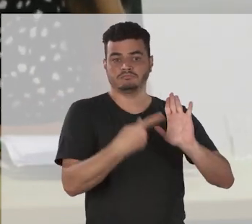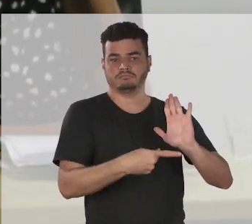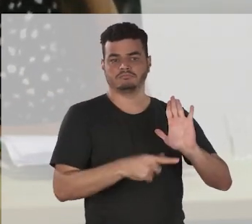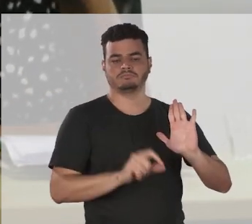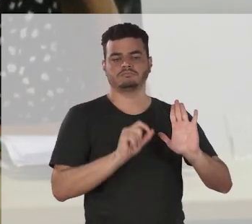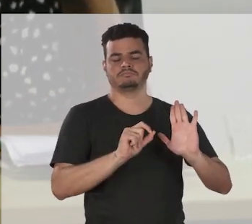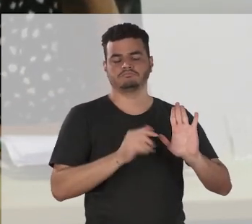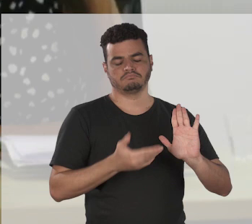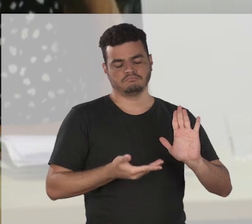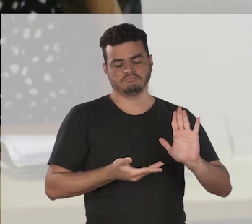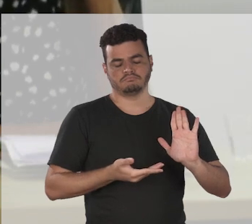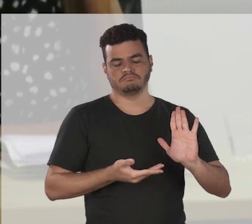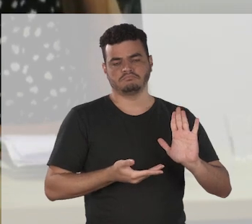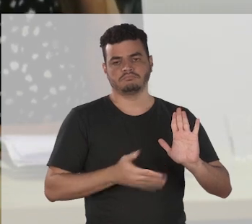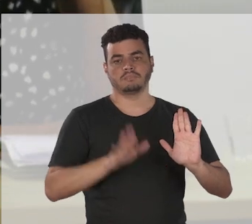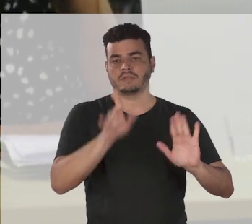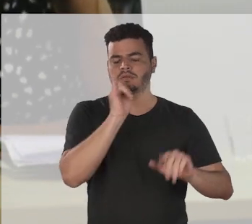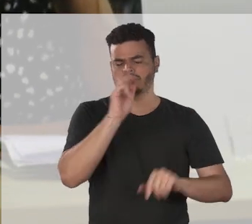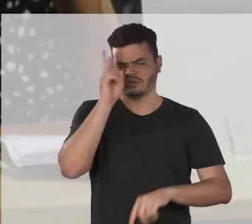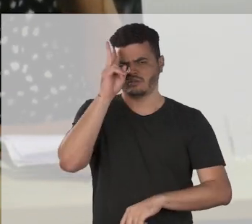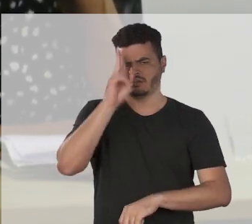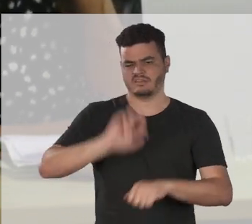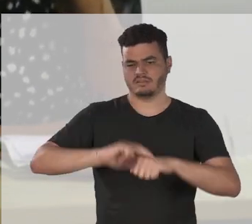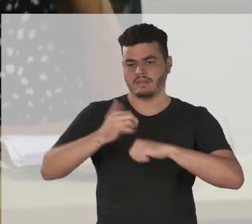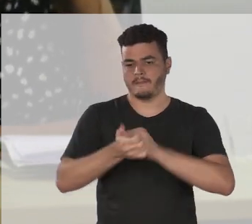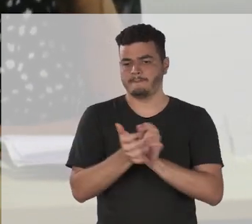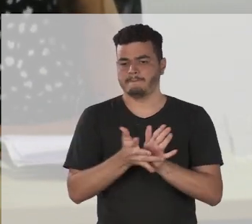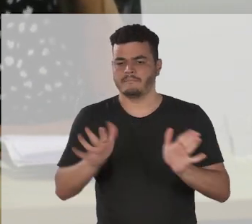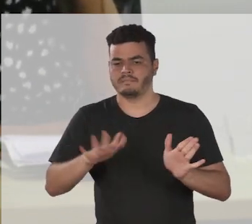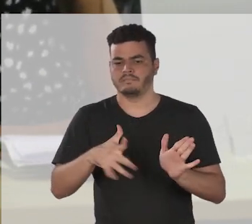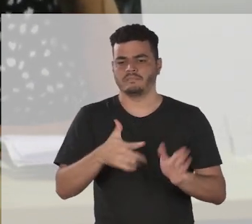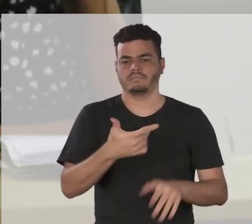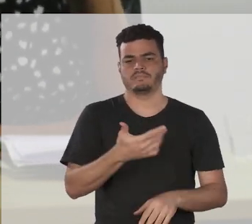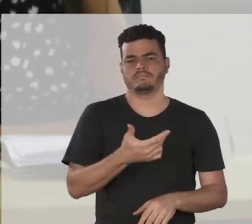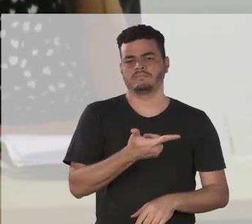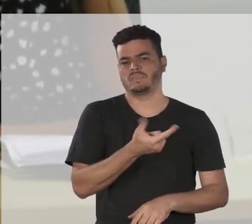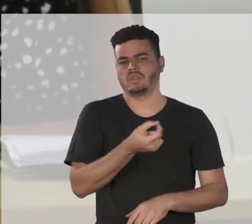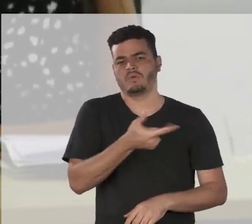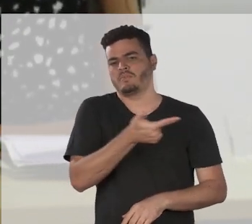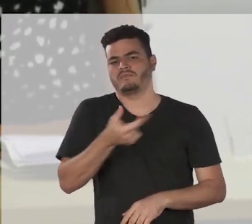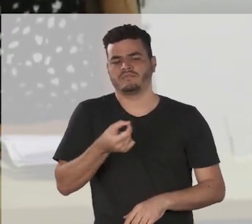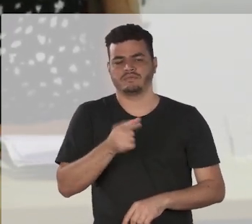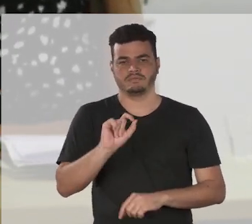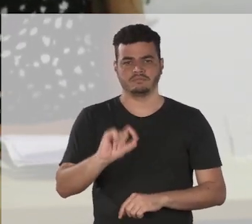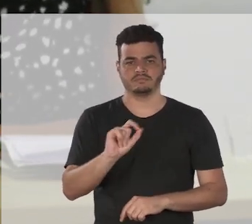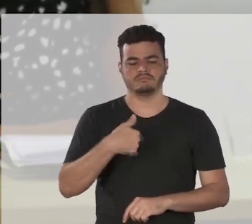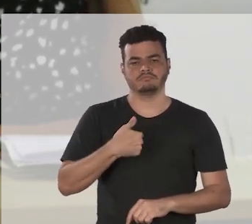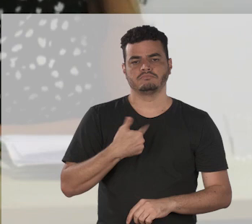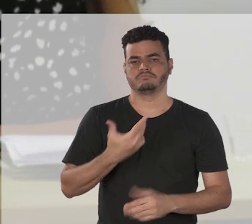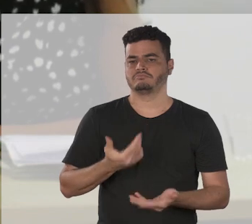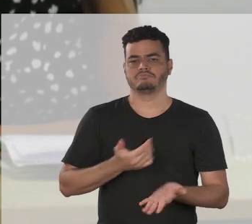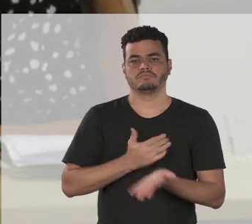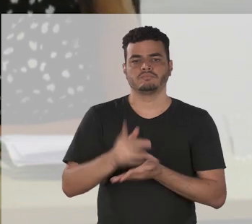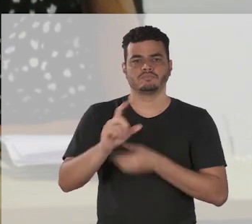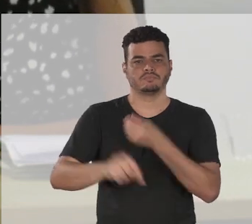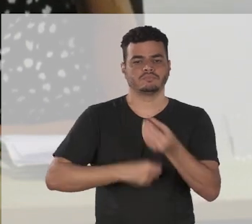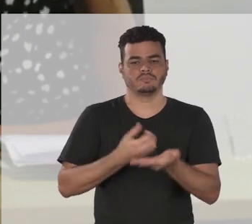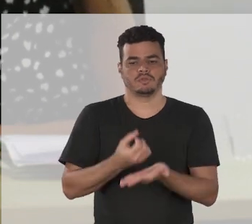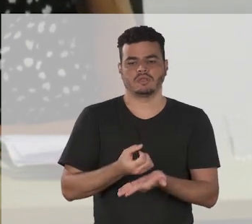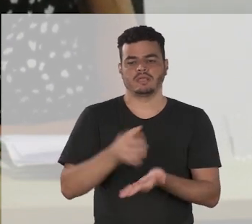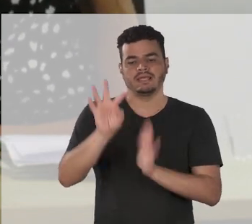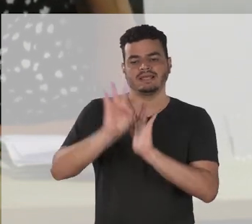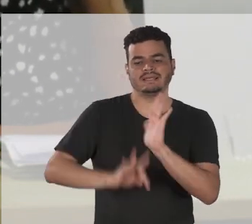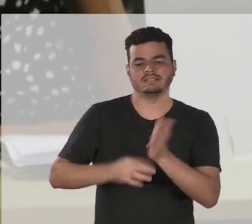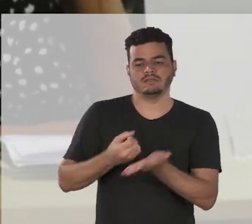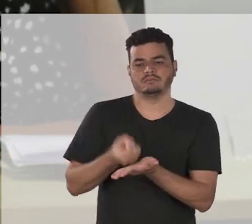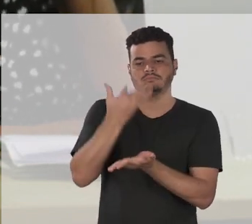tensão, mas que nada, bom, com o período da pandemia, mas que nada, o ano 2020, se começavam